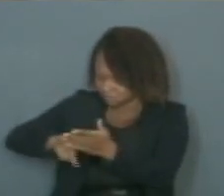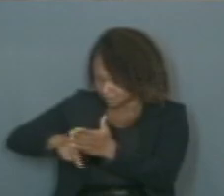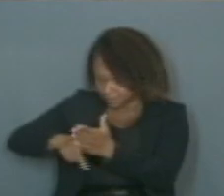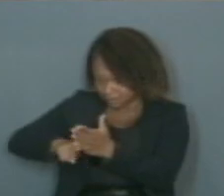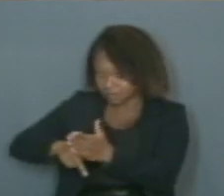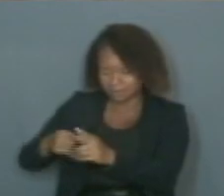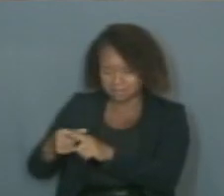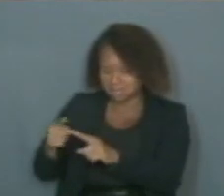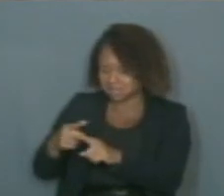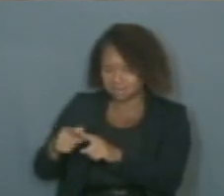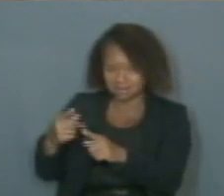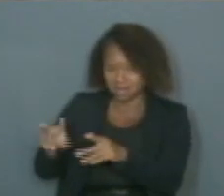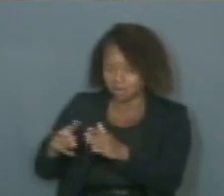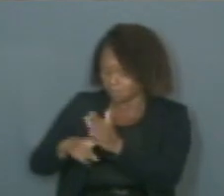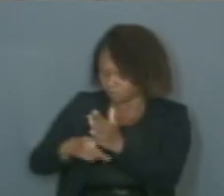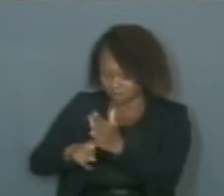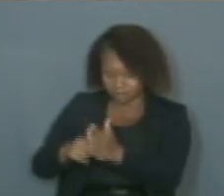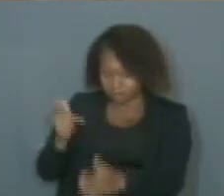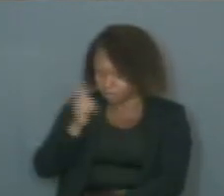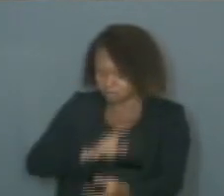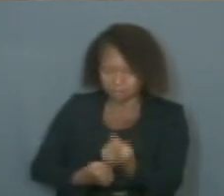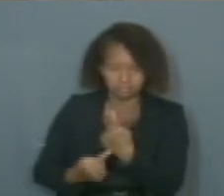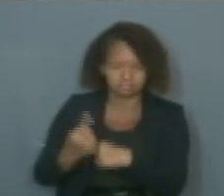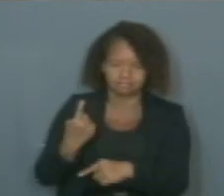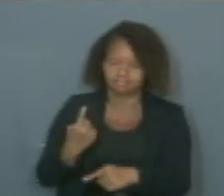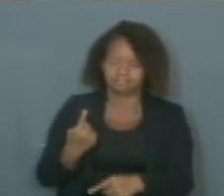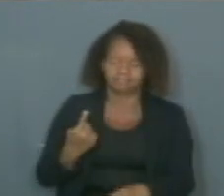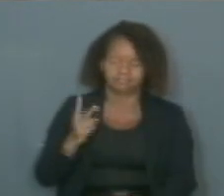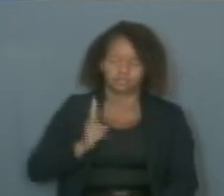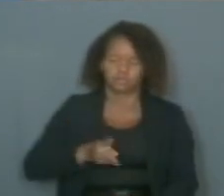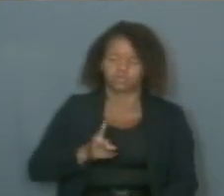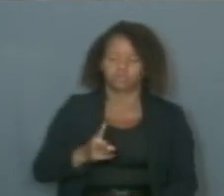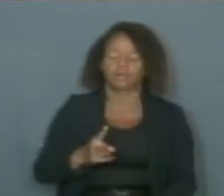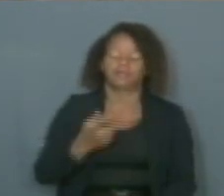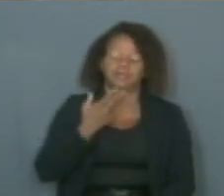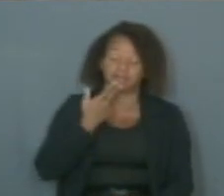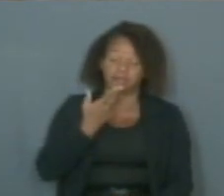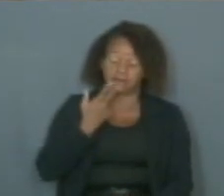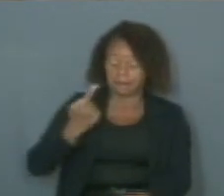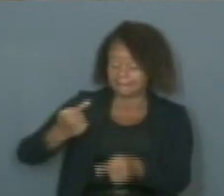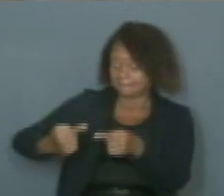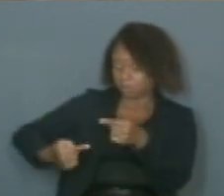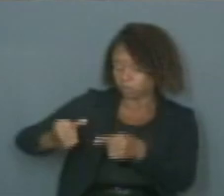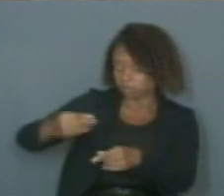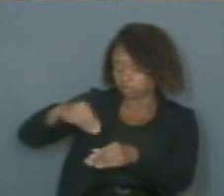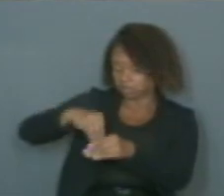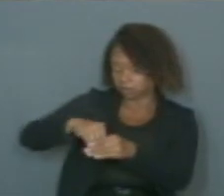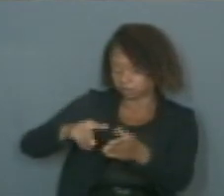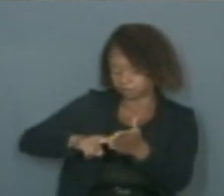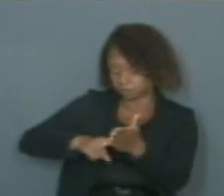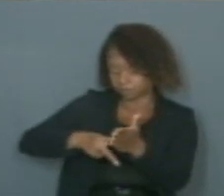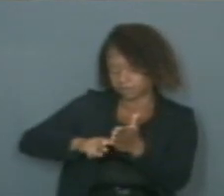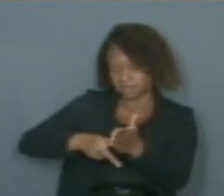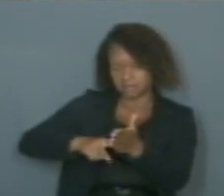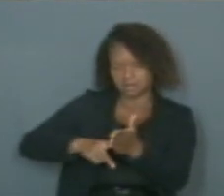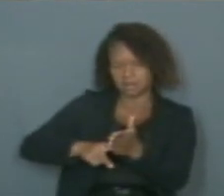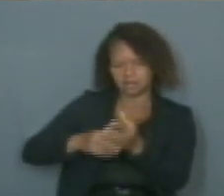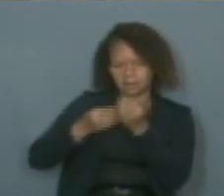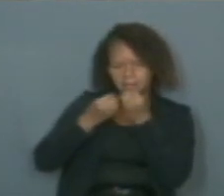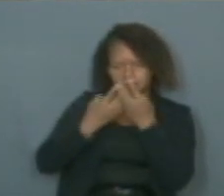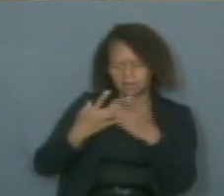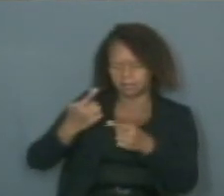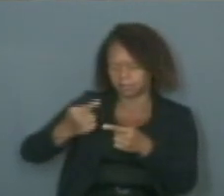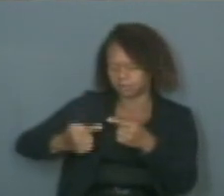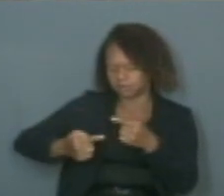sindicato. Senão o sindicato não consegue sobreviver. E quando a gente fala de política dentro do sindicato, é uma boa